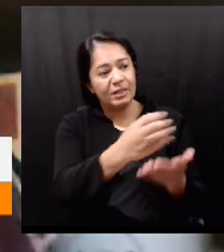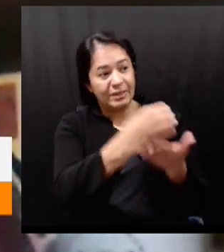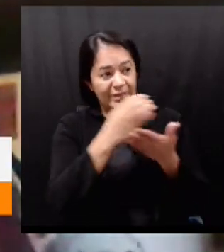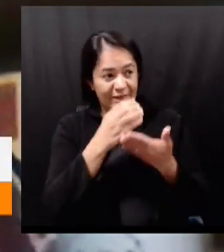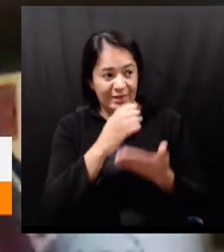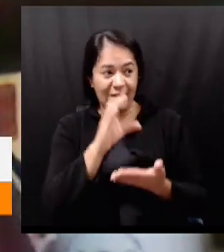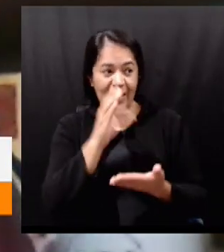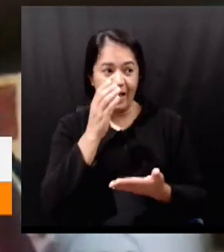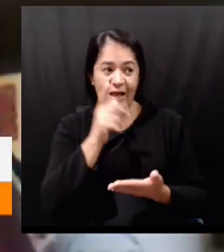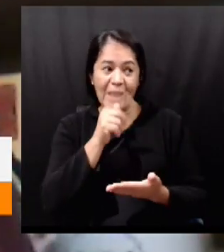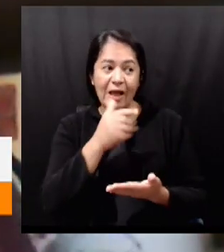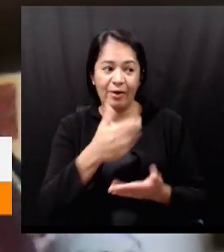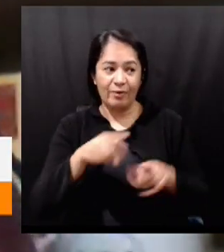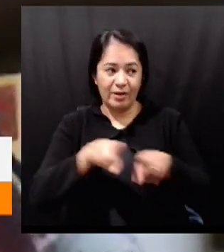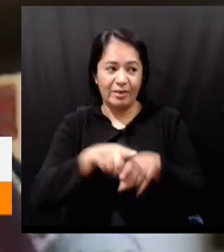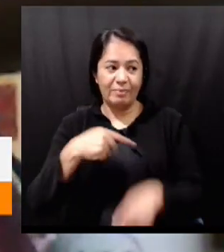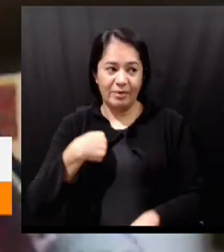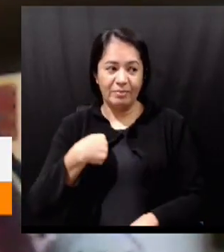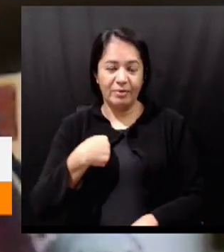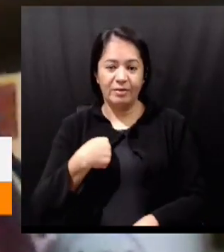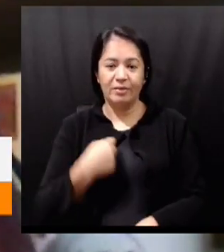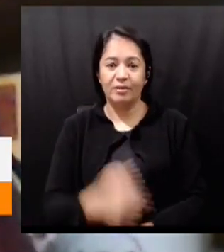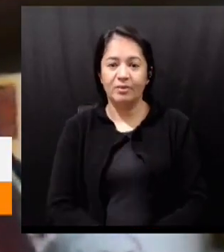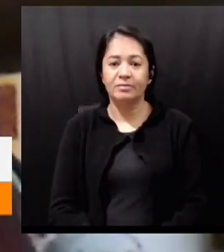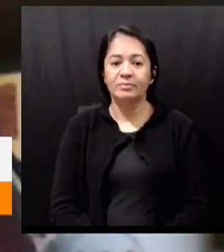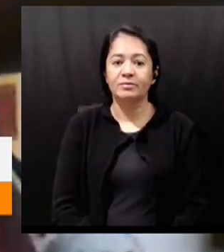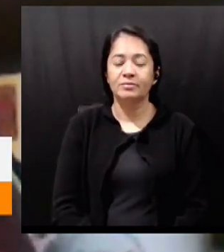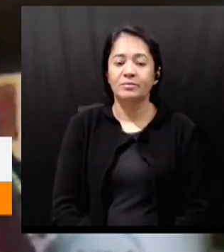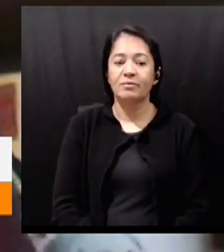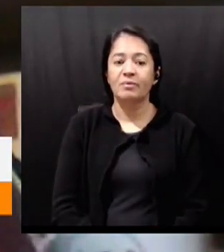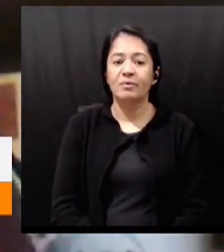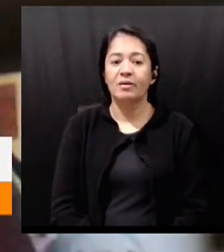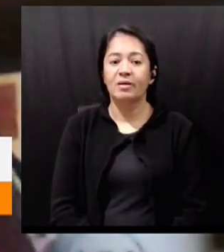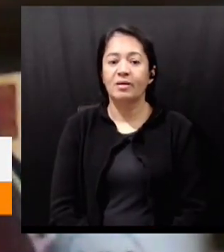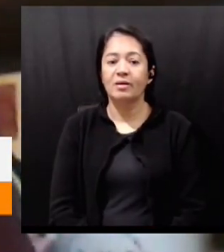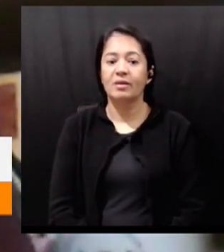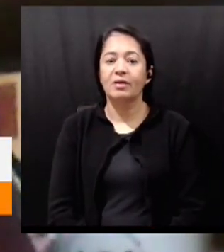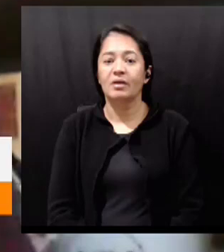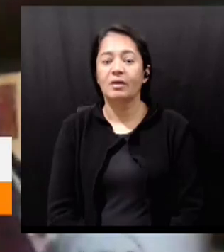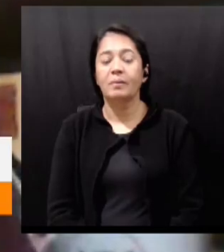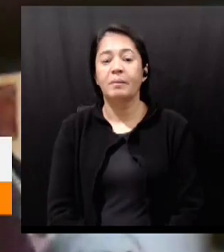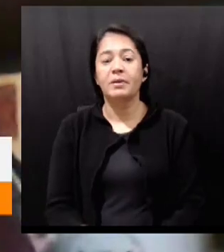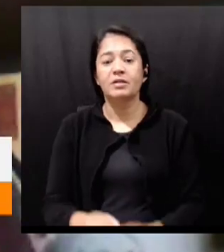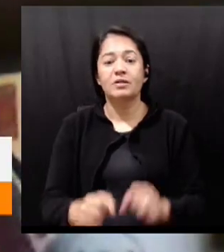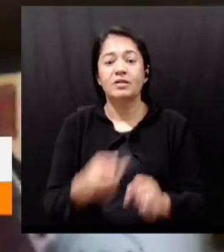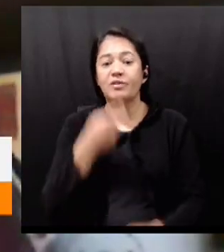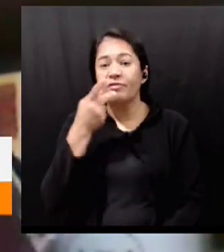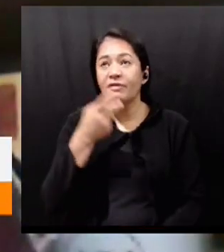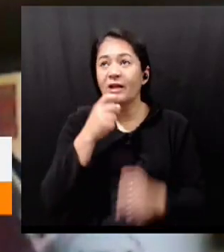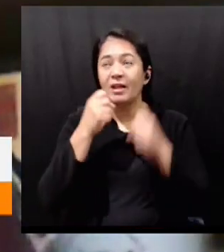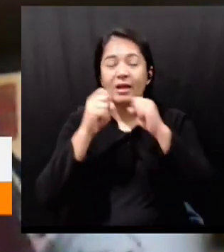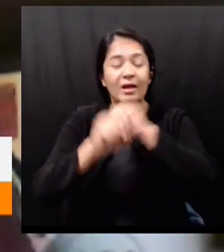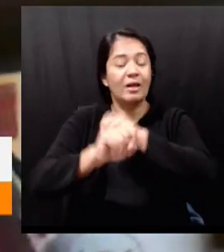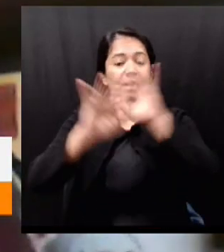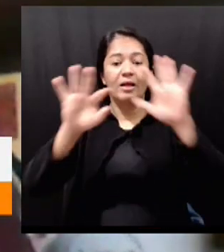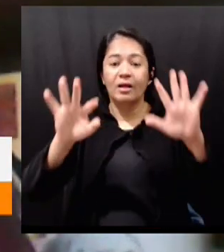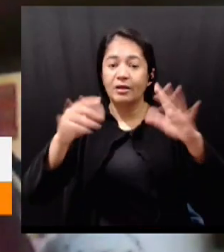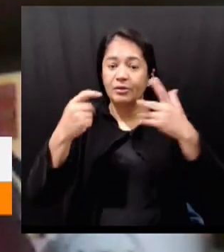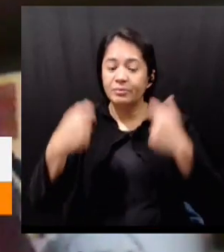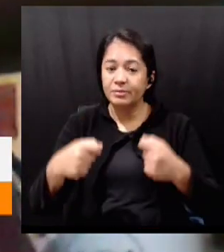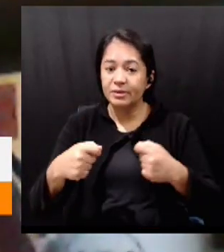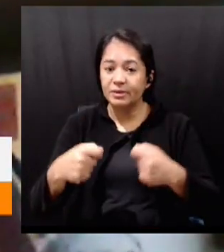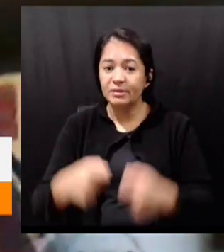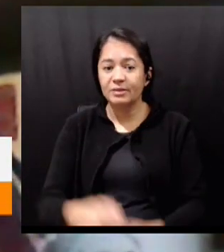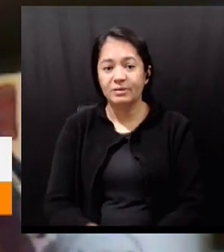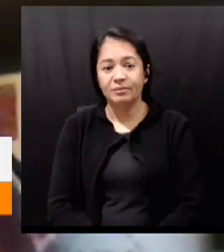também. Então, é necessário que você fale claro para o outro aquilo que você está